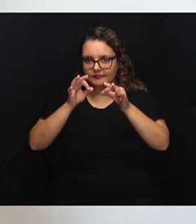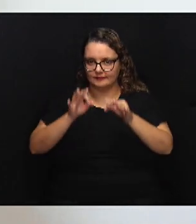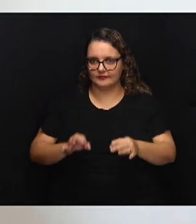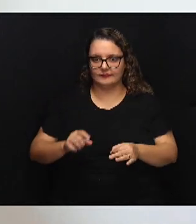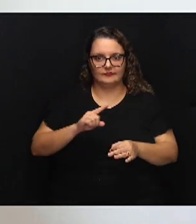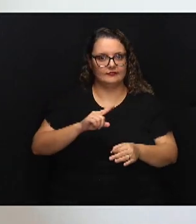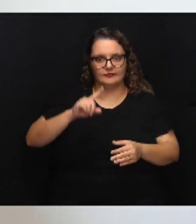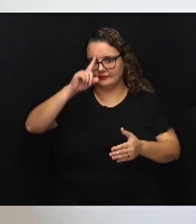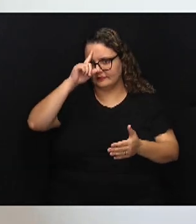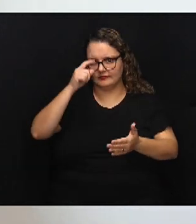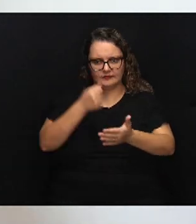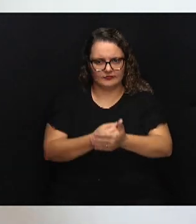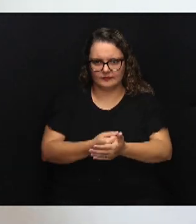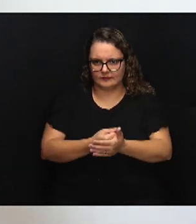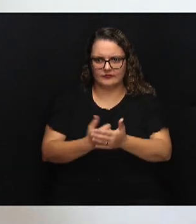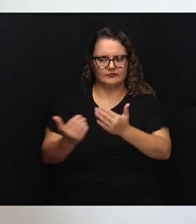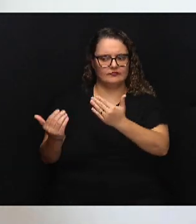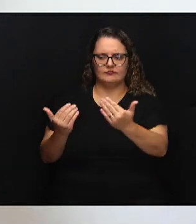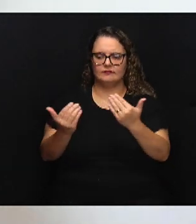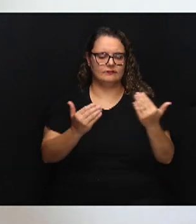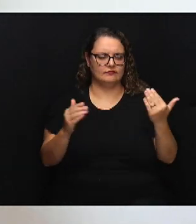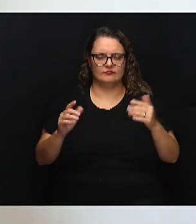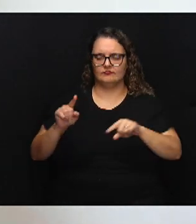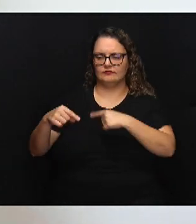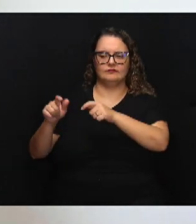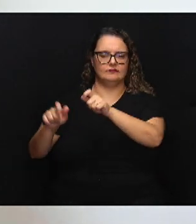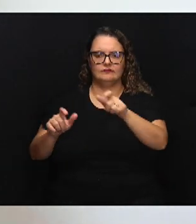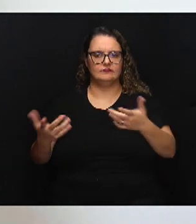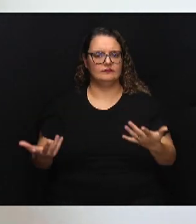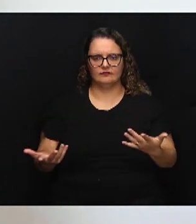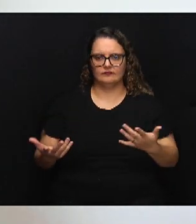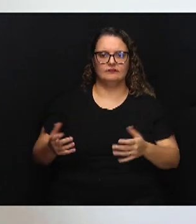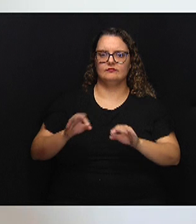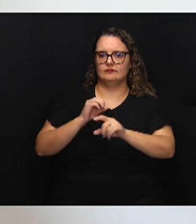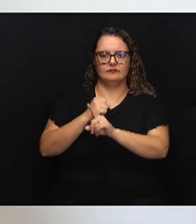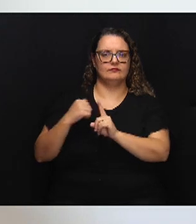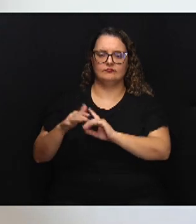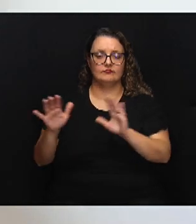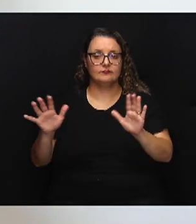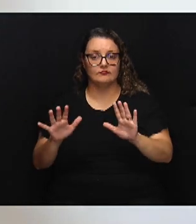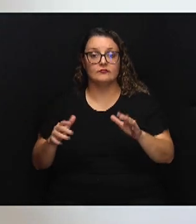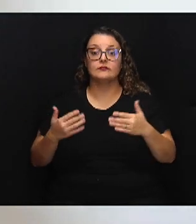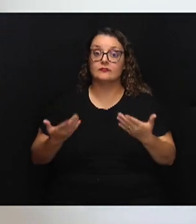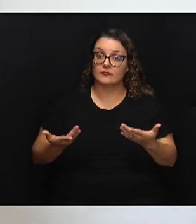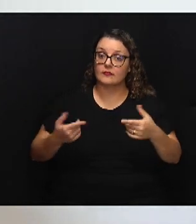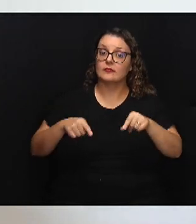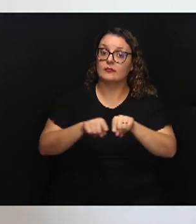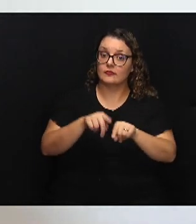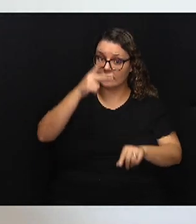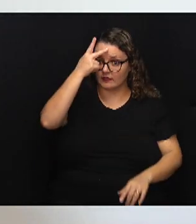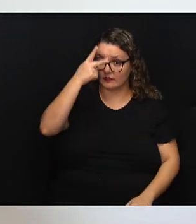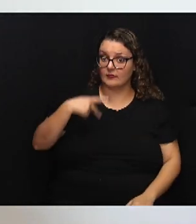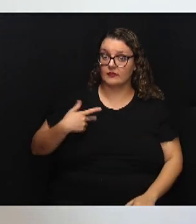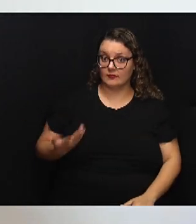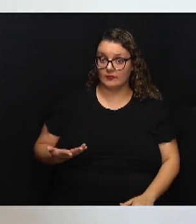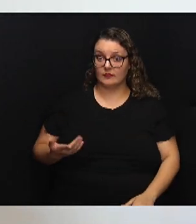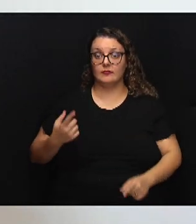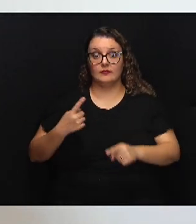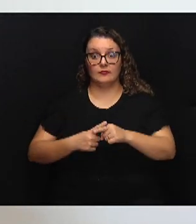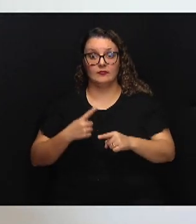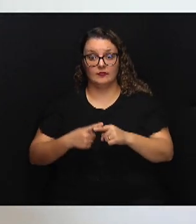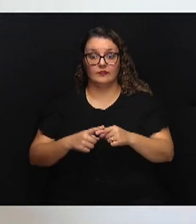não seja uma decisão por comparação de outras pessoas ou da sociedade, mas que seja algo seu, porque afinal de contas,